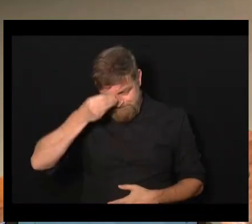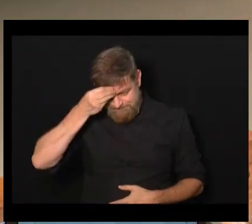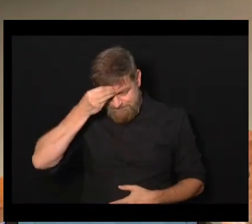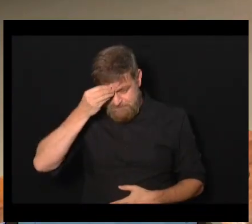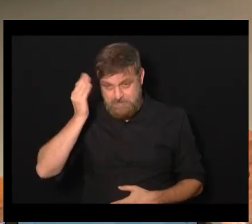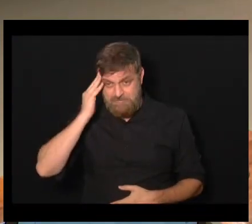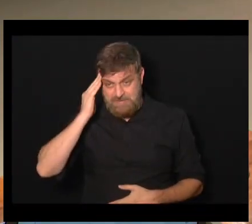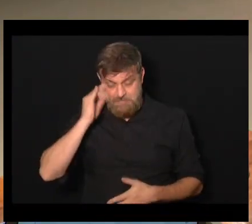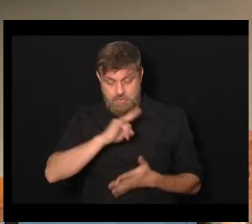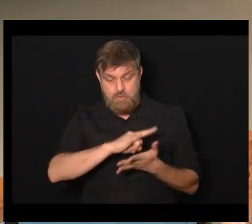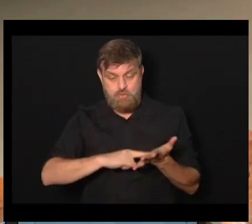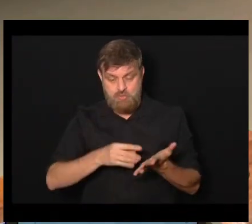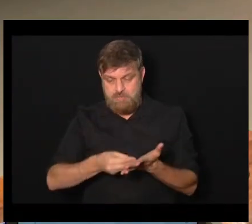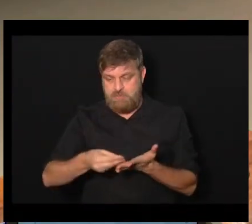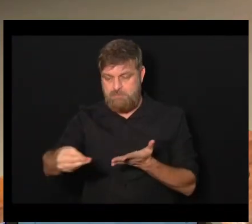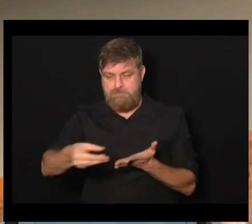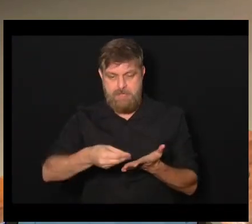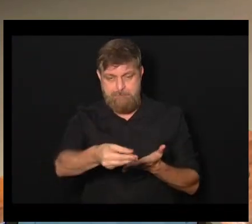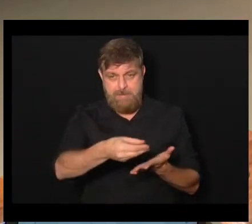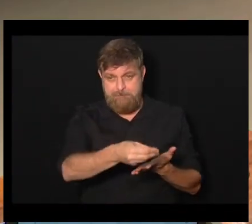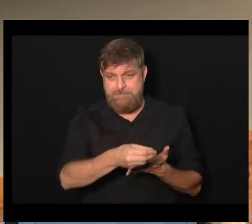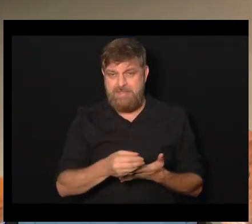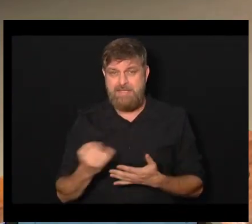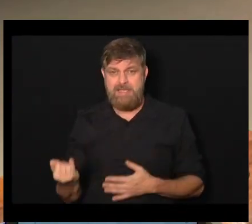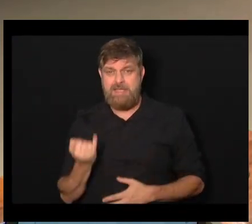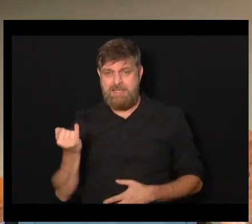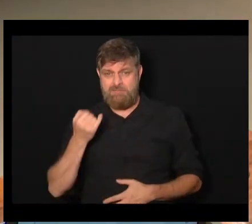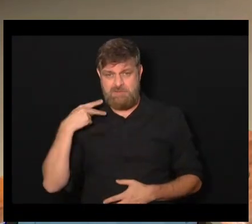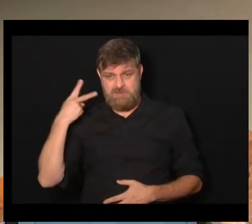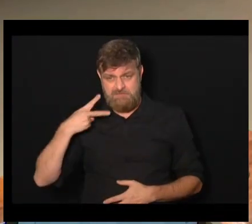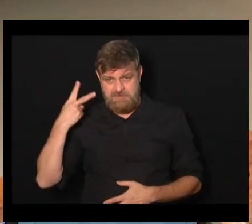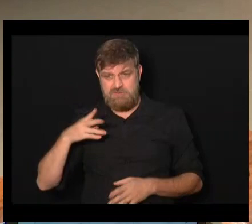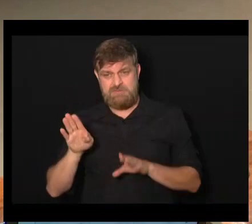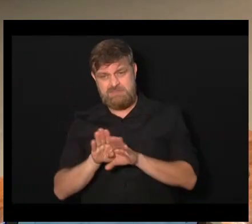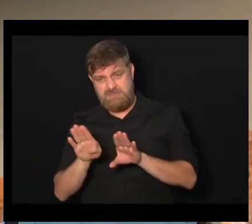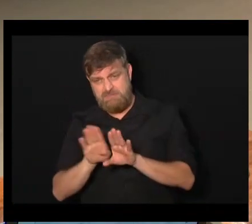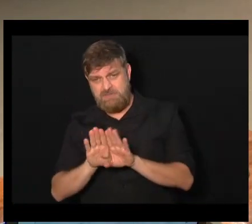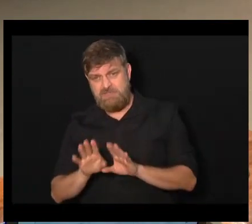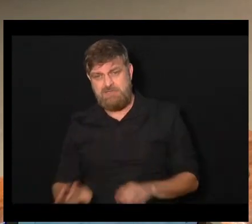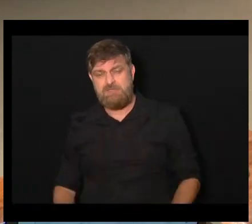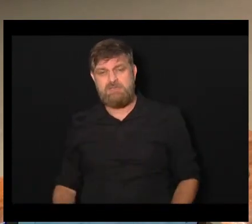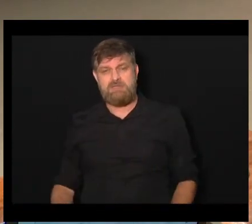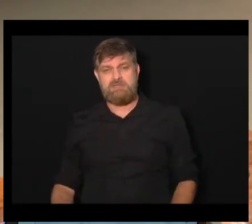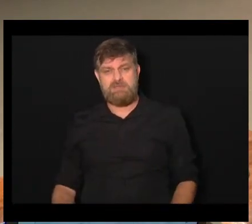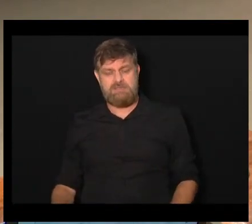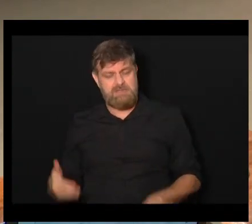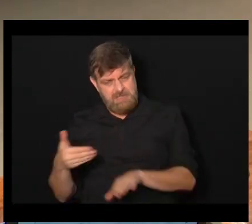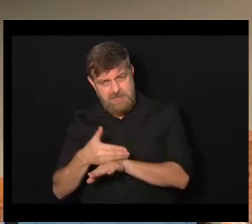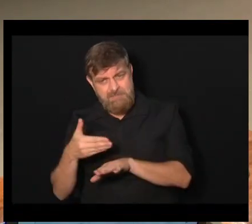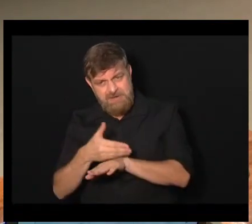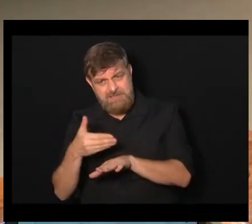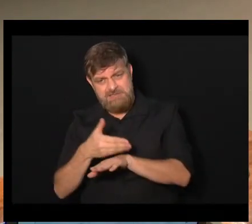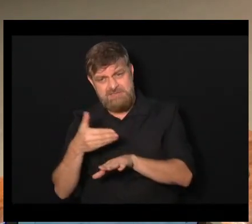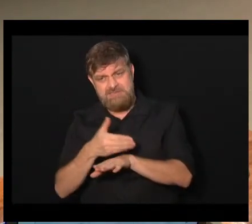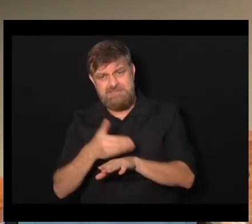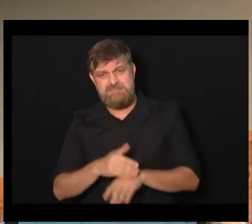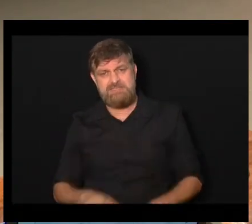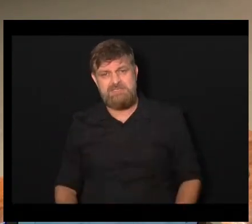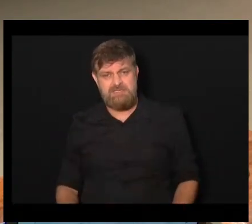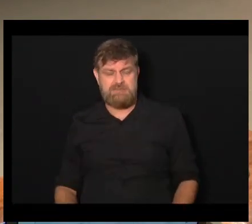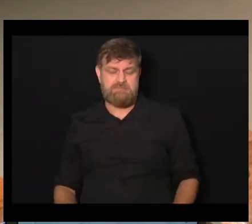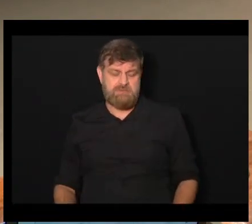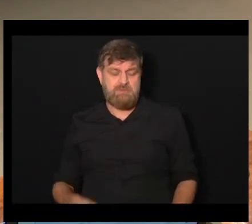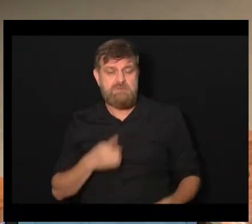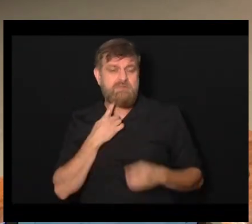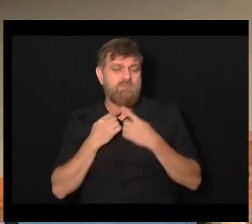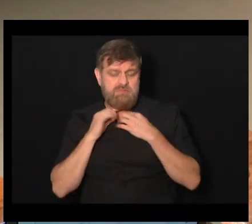por documento, porém, é importante que os outros vereadores que fazem parte do rol de vereadores da Câmara, também, caso